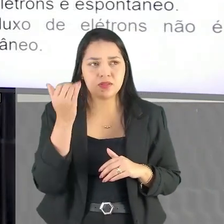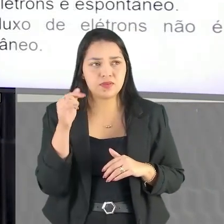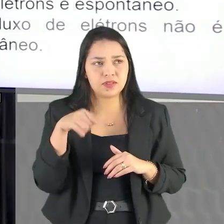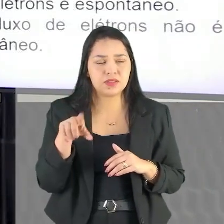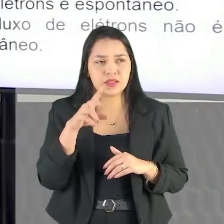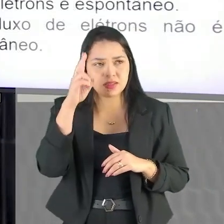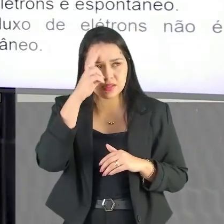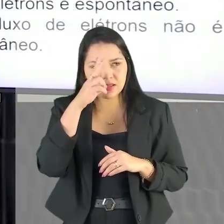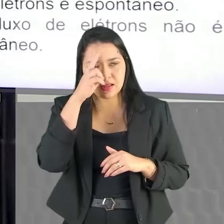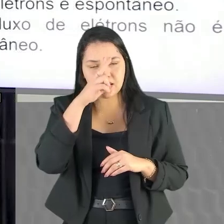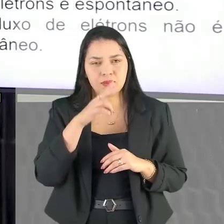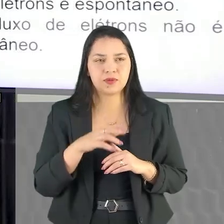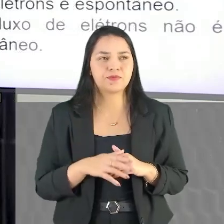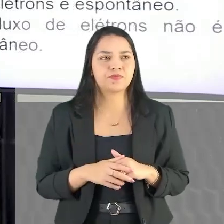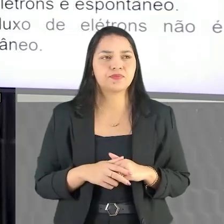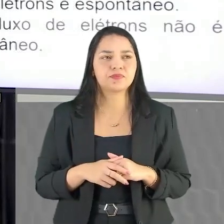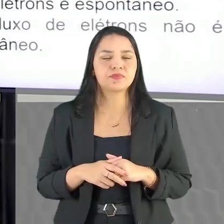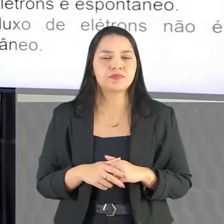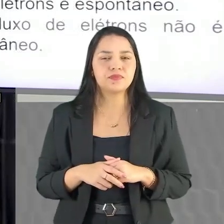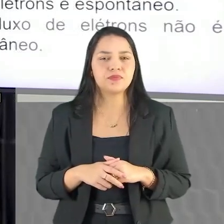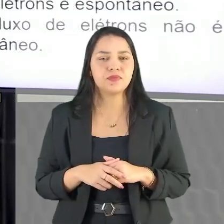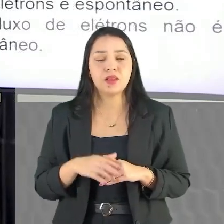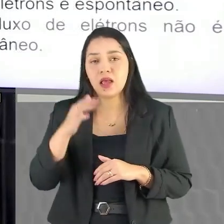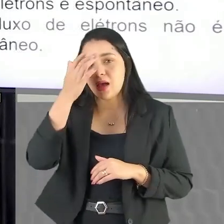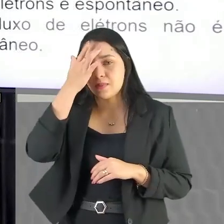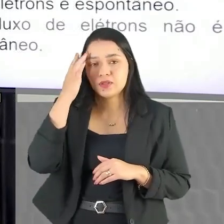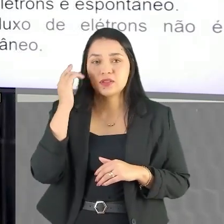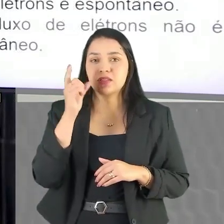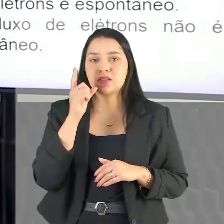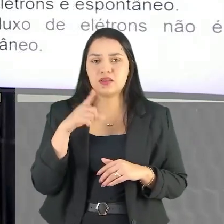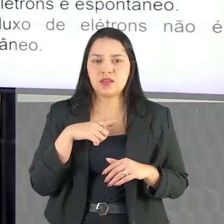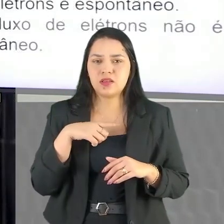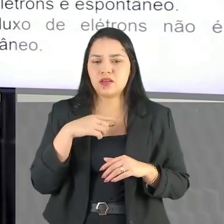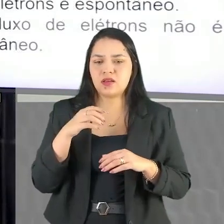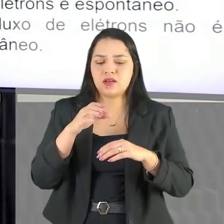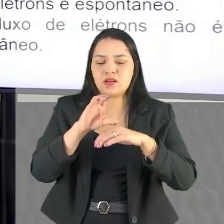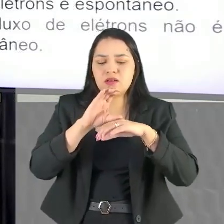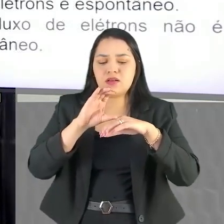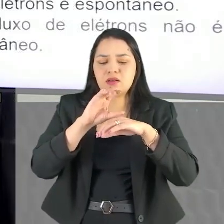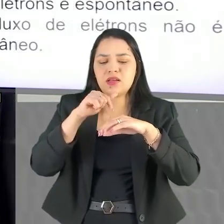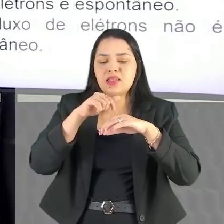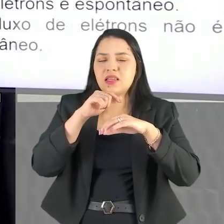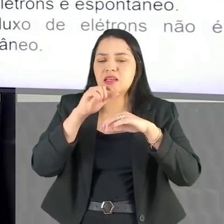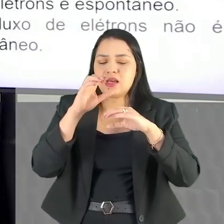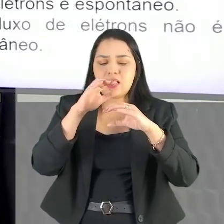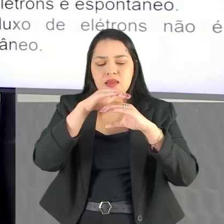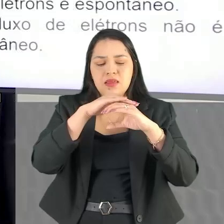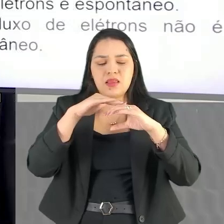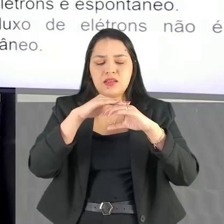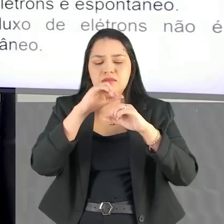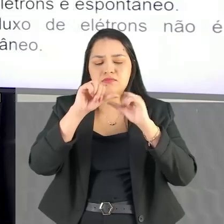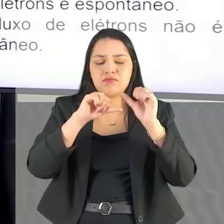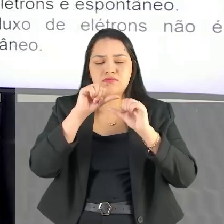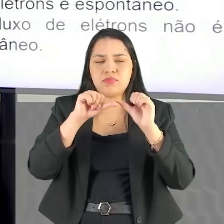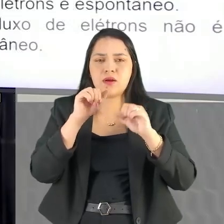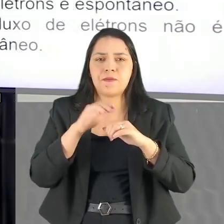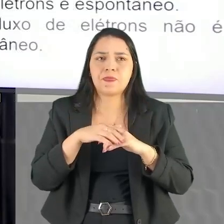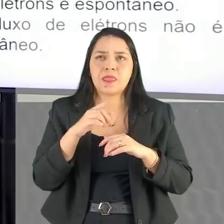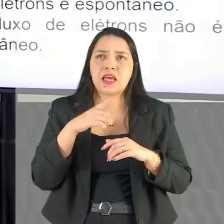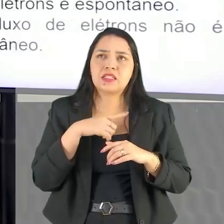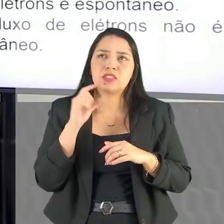dessa situação, gente. A pessoa tinha umas restaurações, né, no dente, umas obturações no dente. Aí